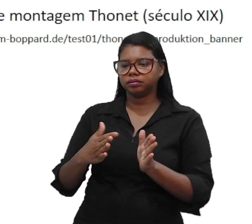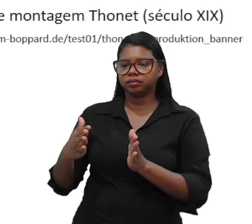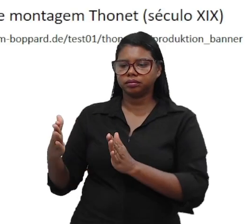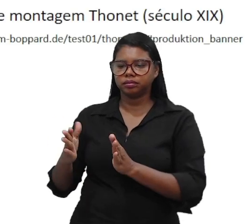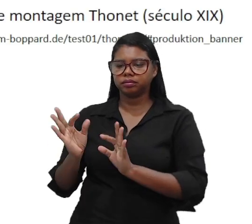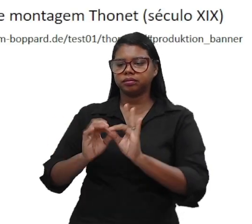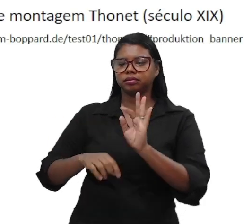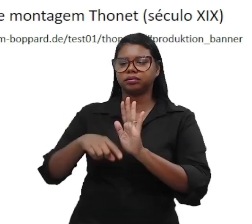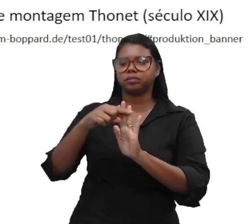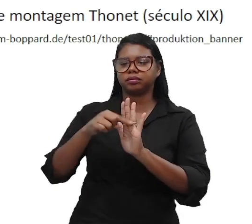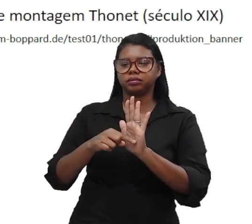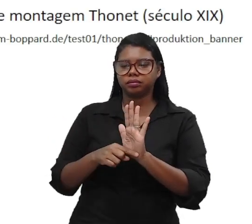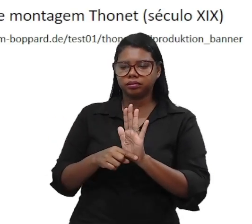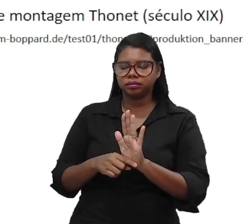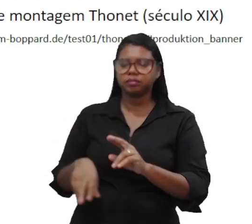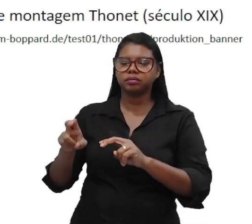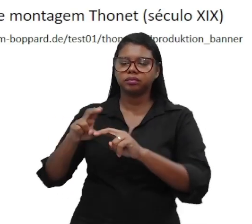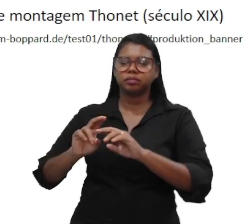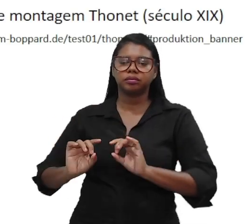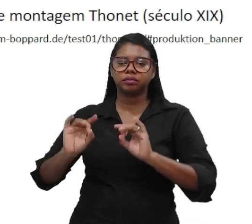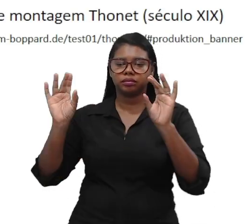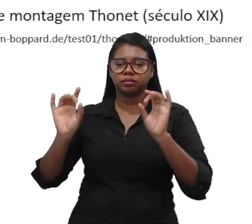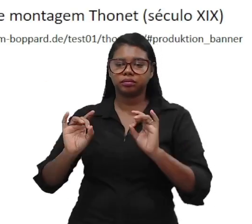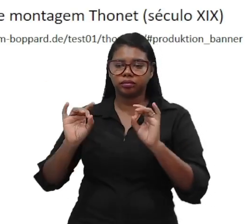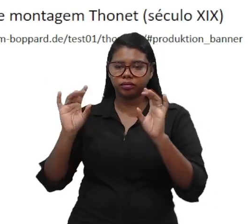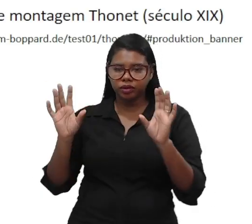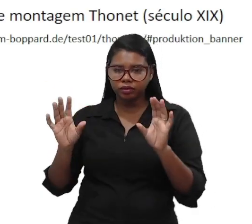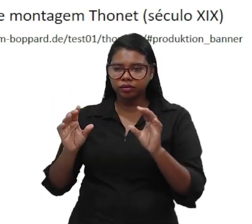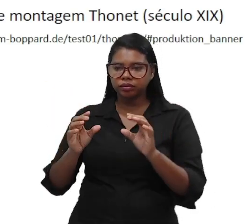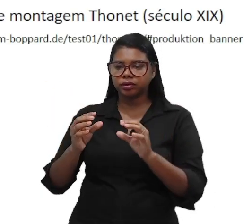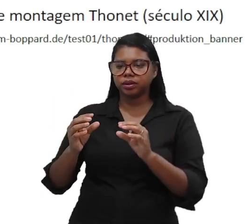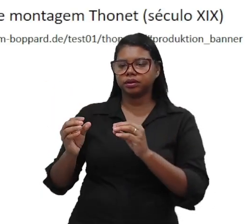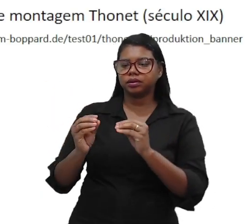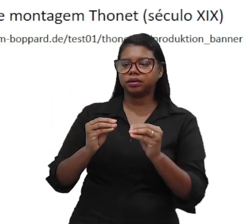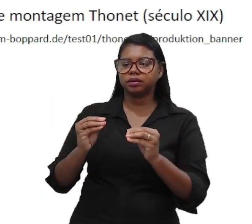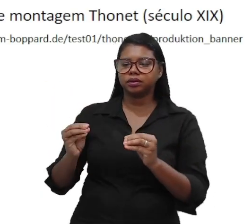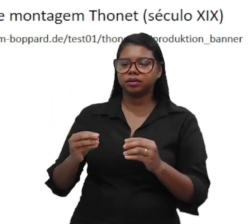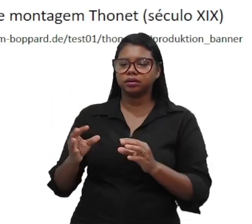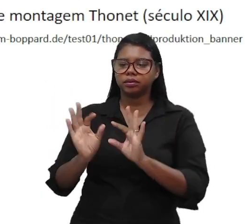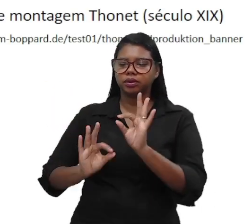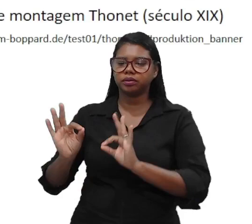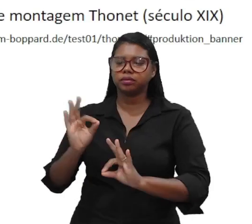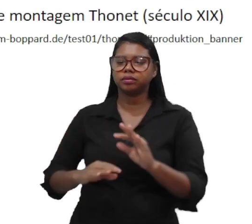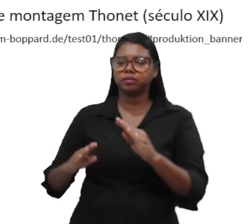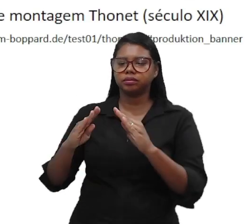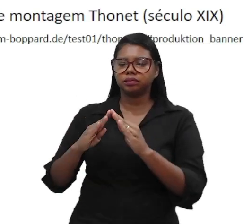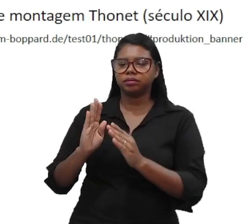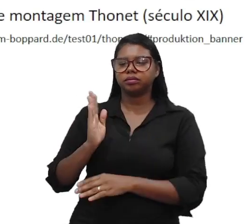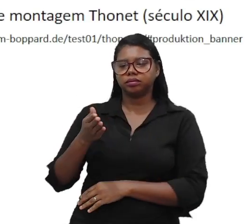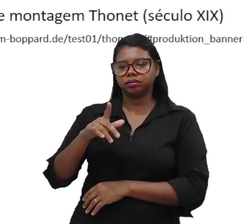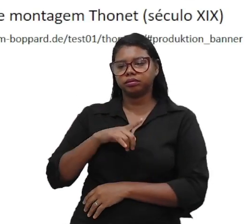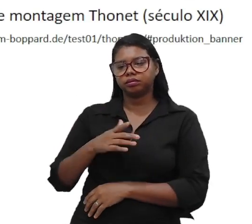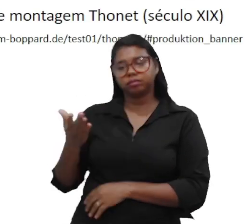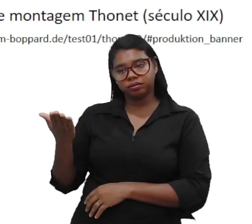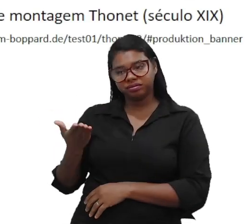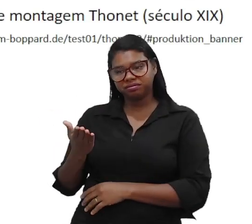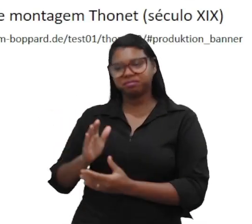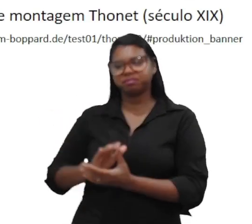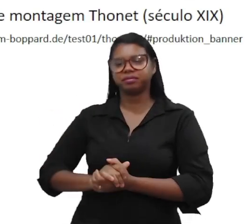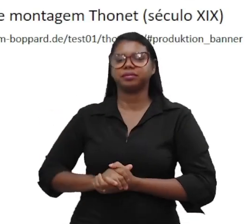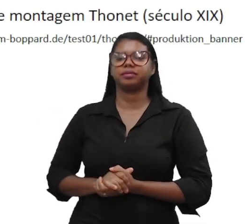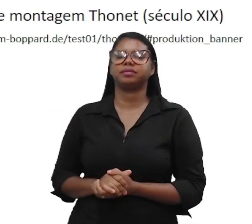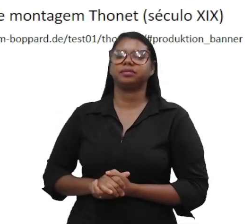depois essas cadeiras eram vendidas desmontadas e você comprava e montava em casa, como a gente já tem hoje. Veja que isso não é uma